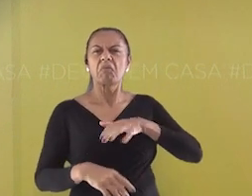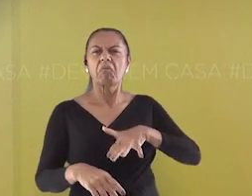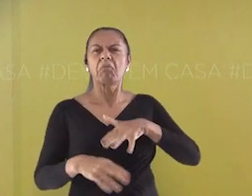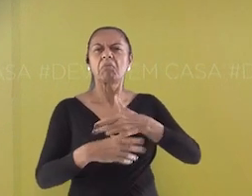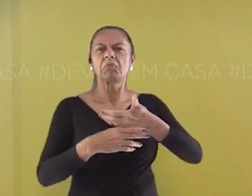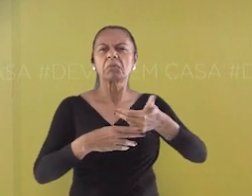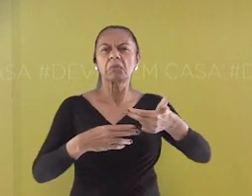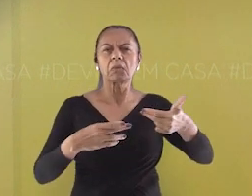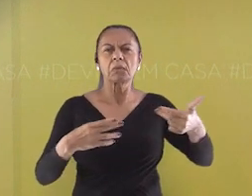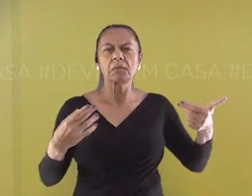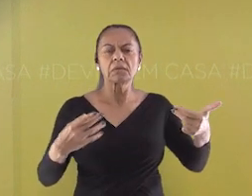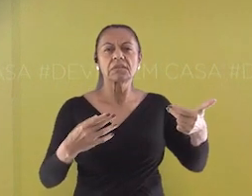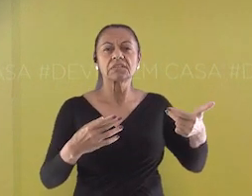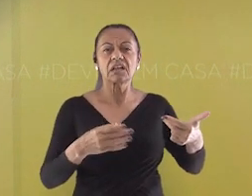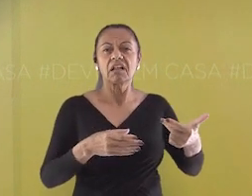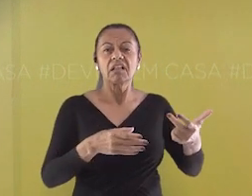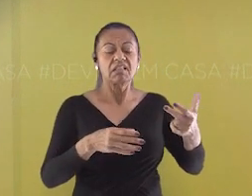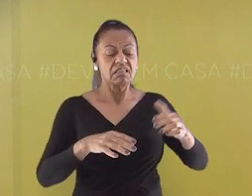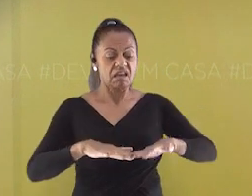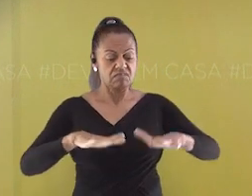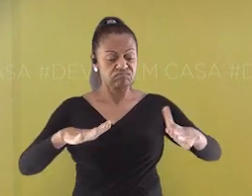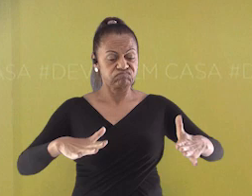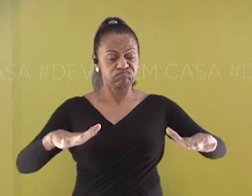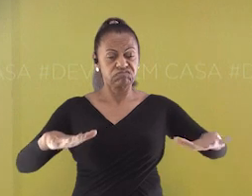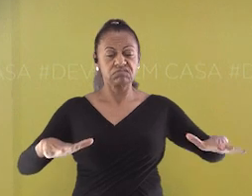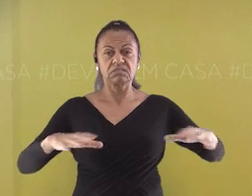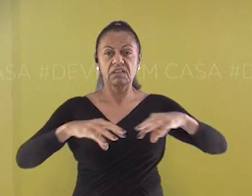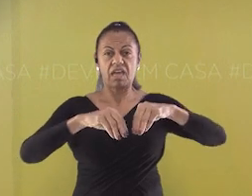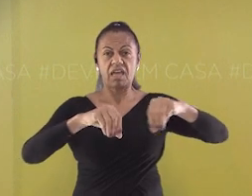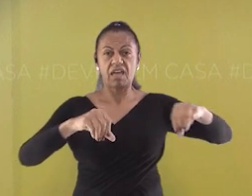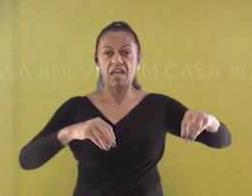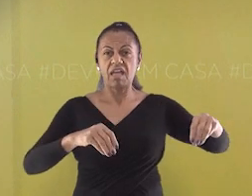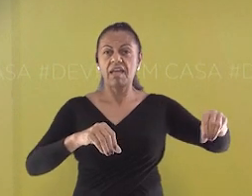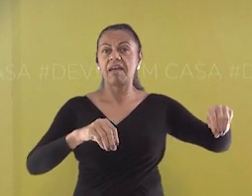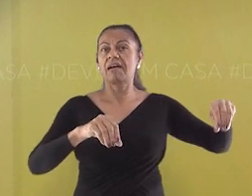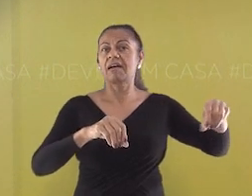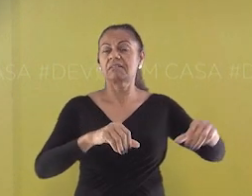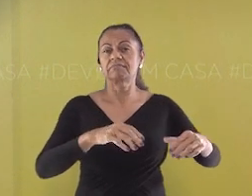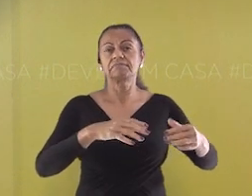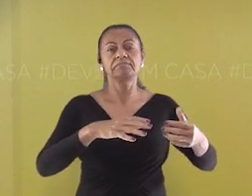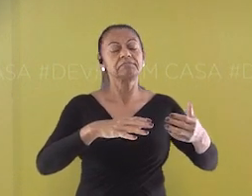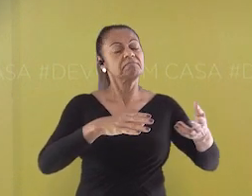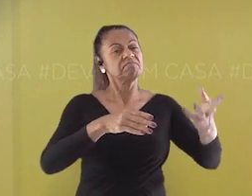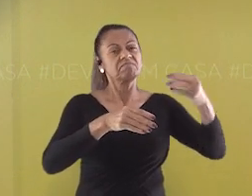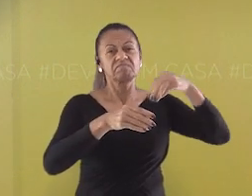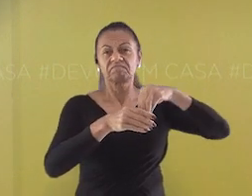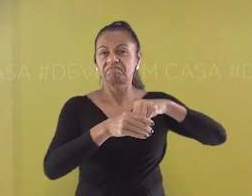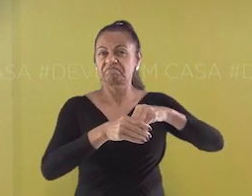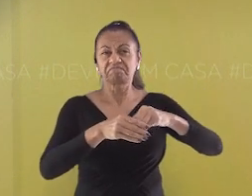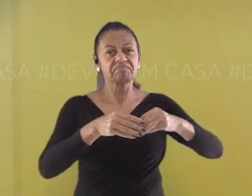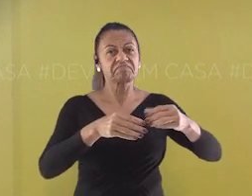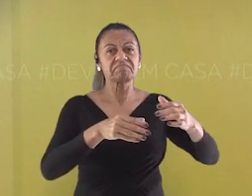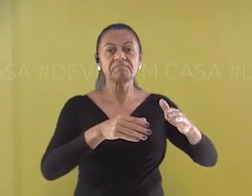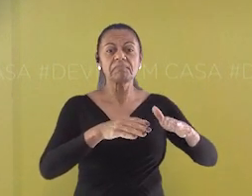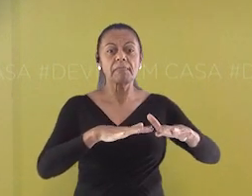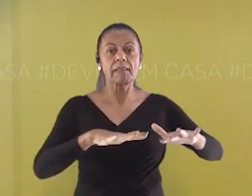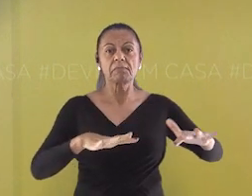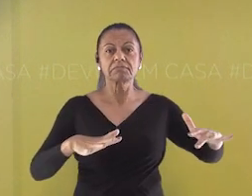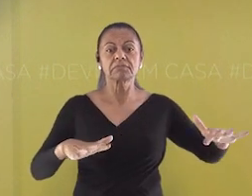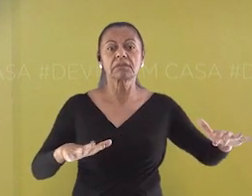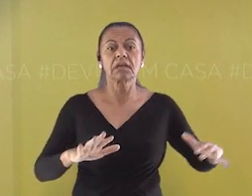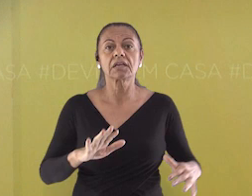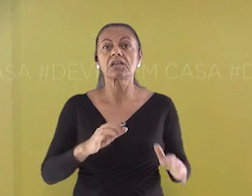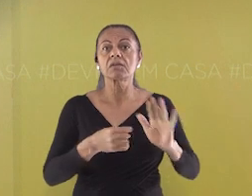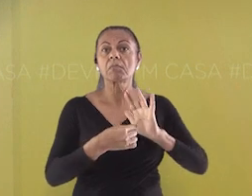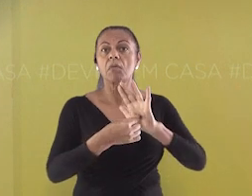se encontram enterrados em diversas profundidades ou embebidos em variadas matérias